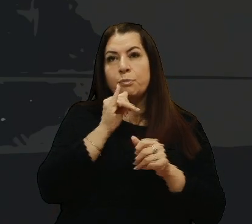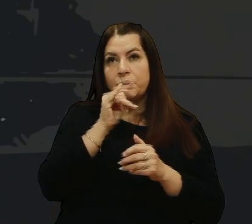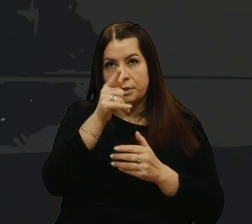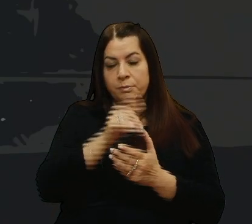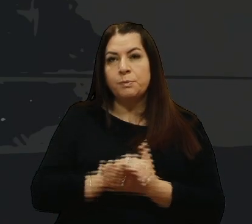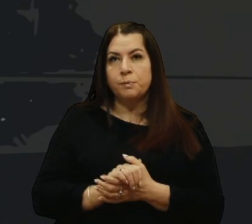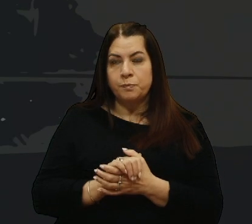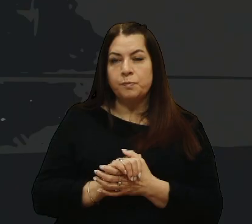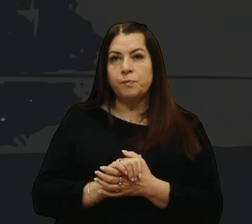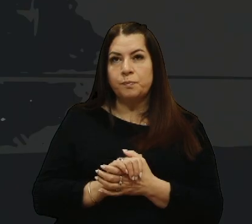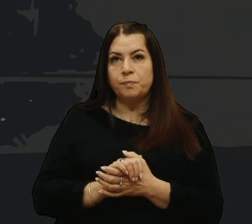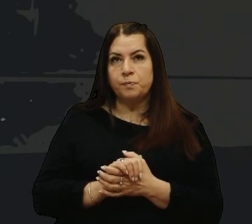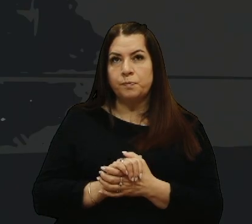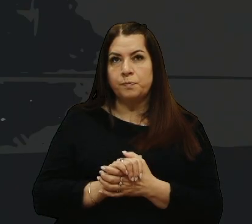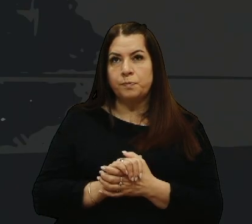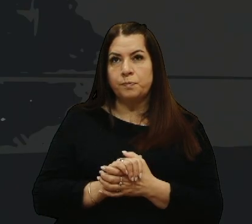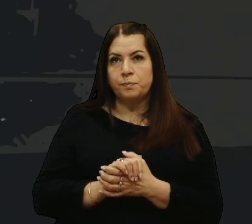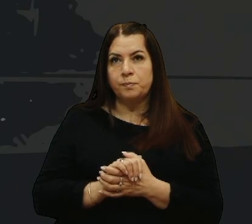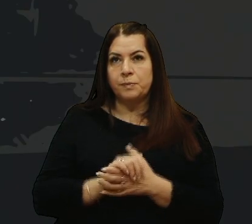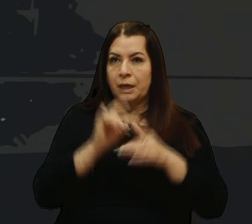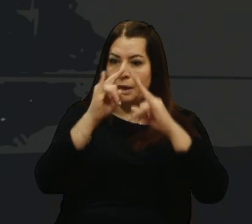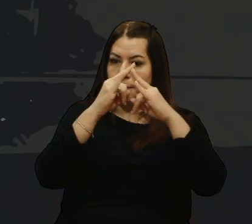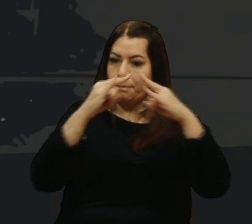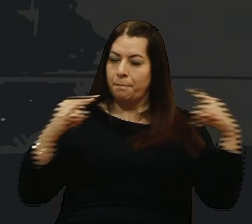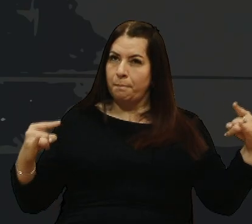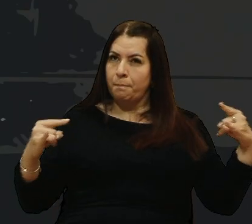exemplo, era da tenda, a maior